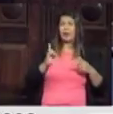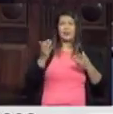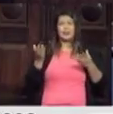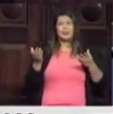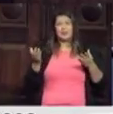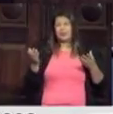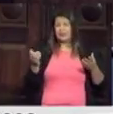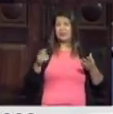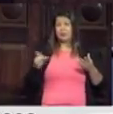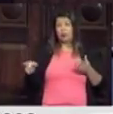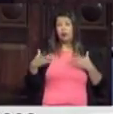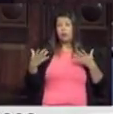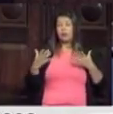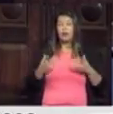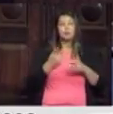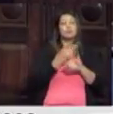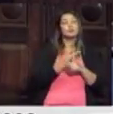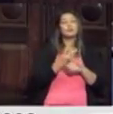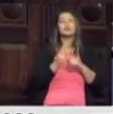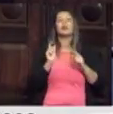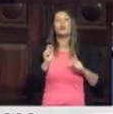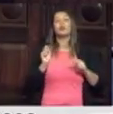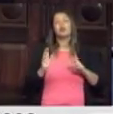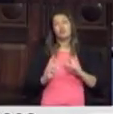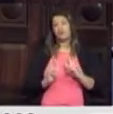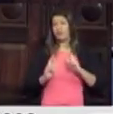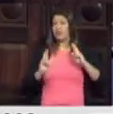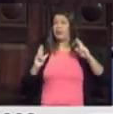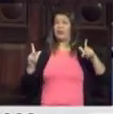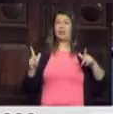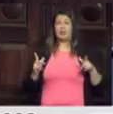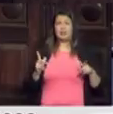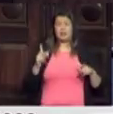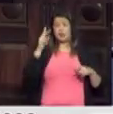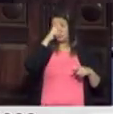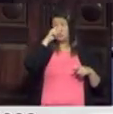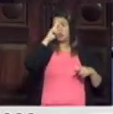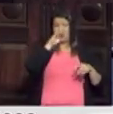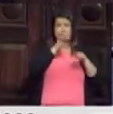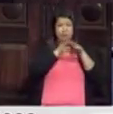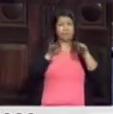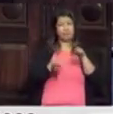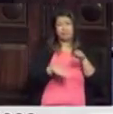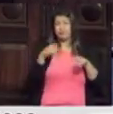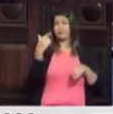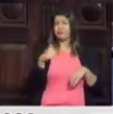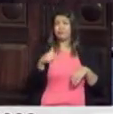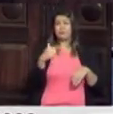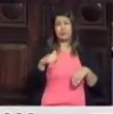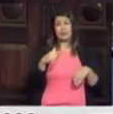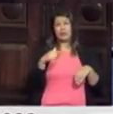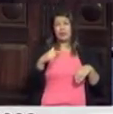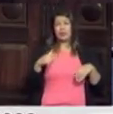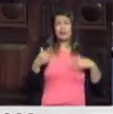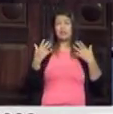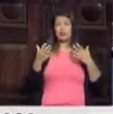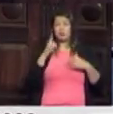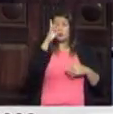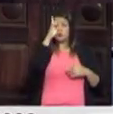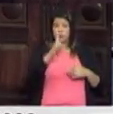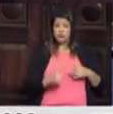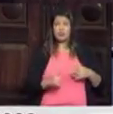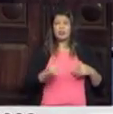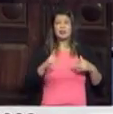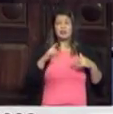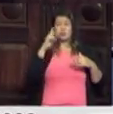buscando tirar a diferença de uma história de desigualdade, uma história de violação de direitos, uma história de repressão, uma história